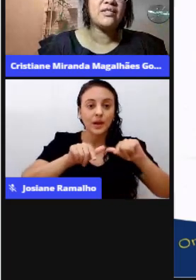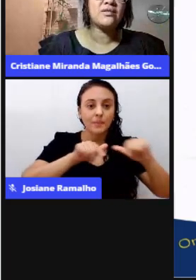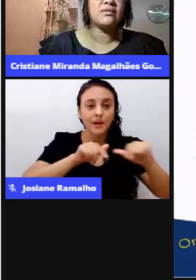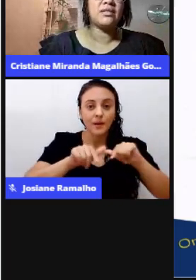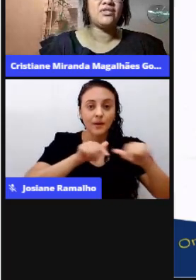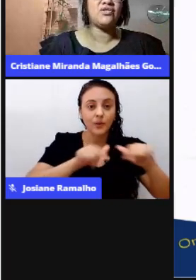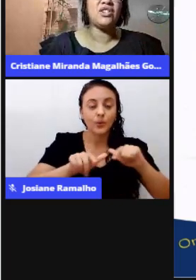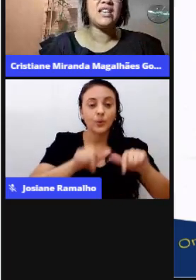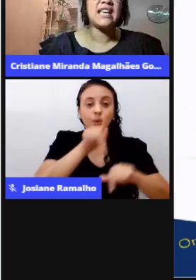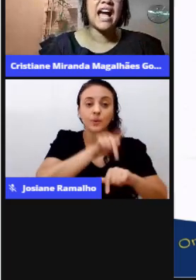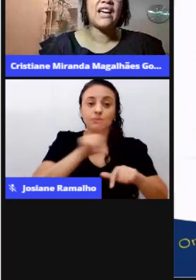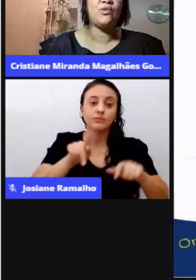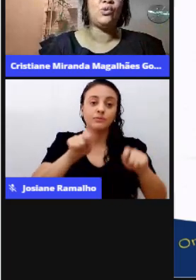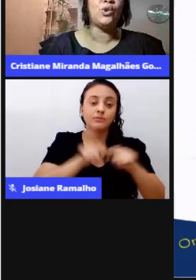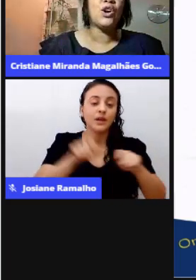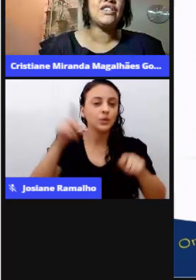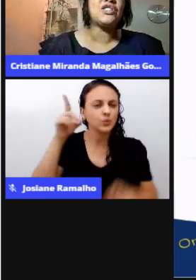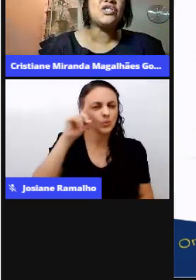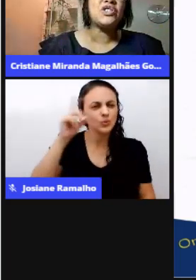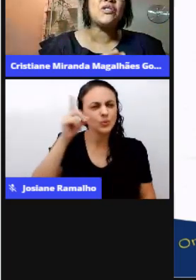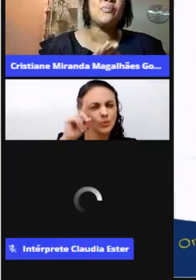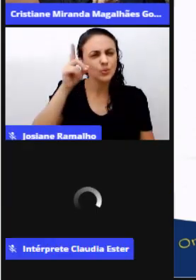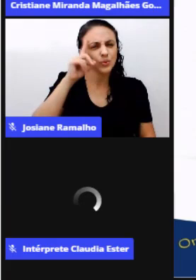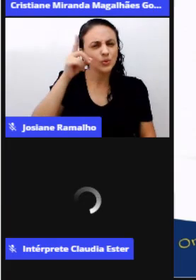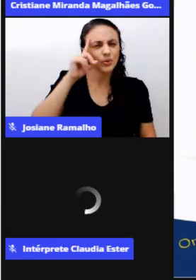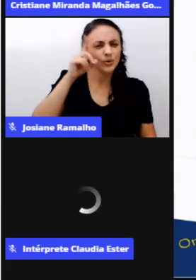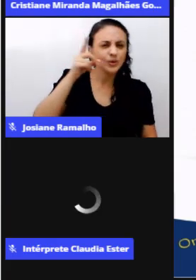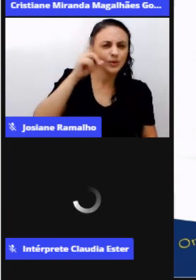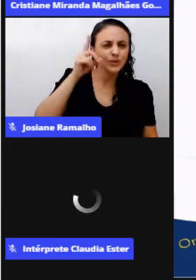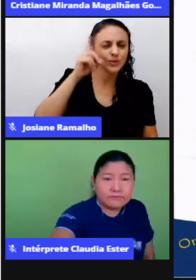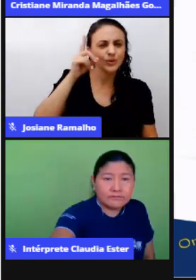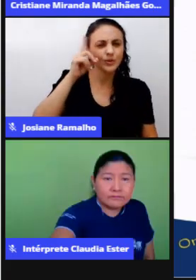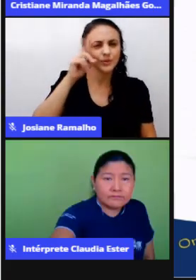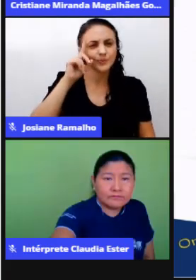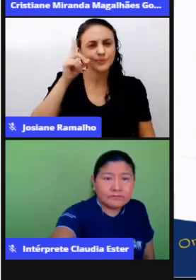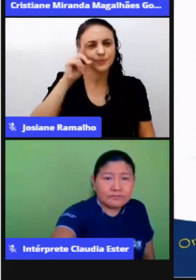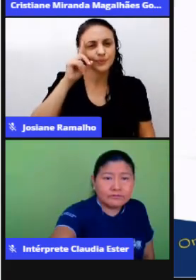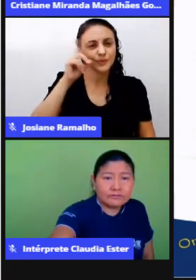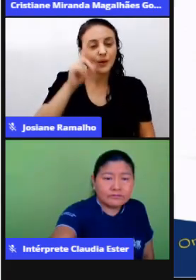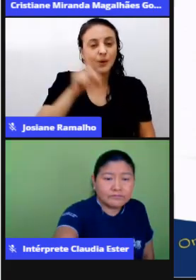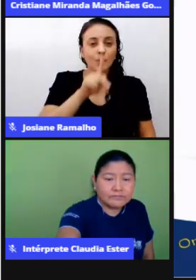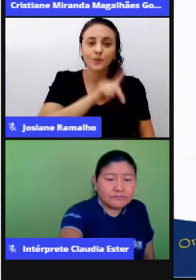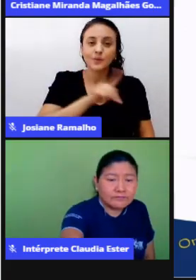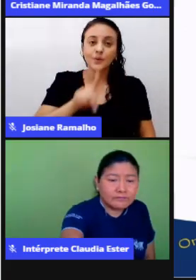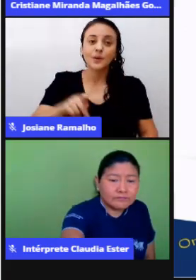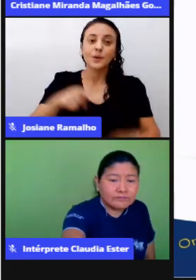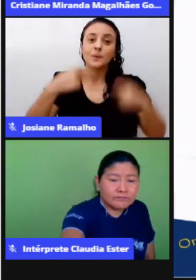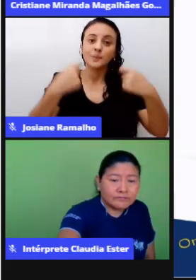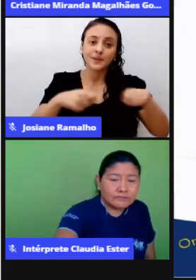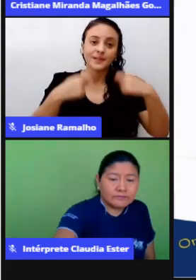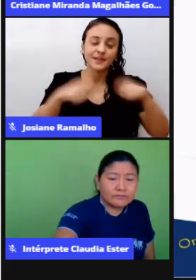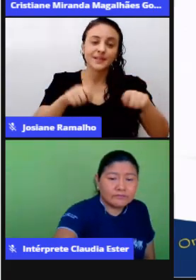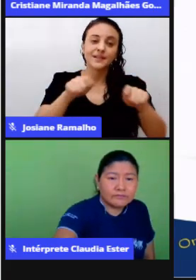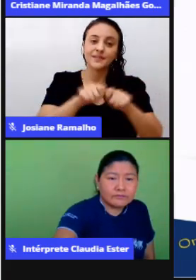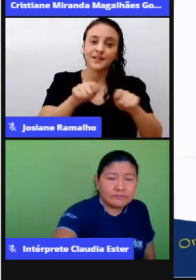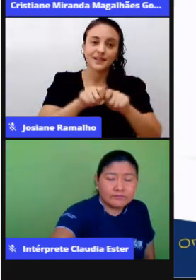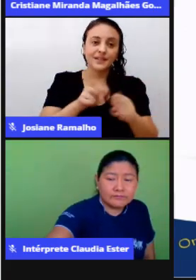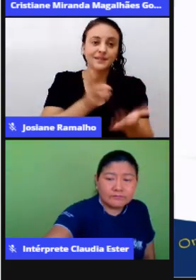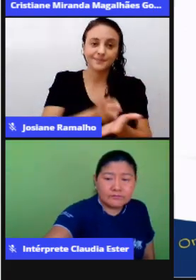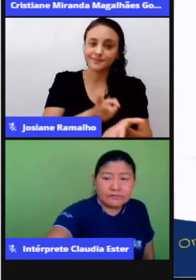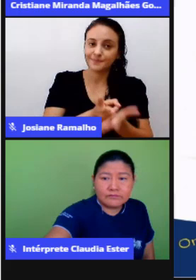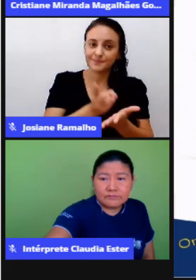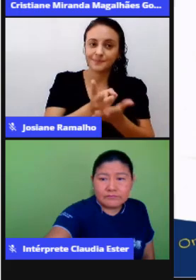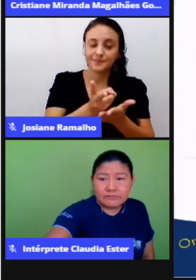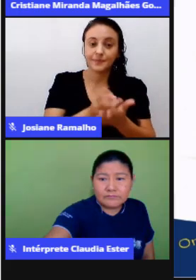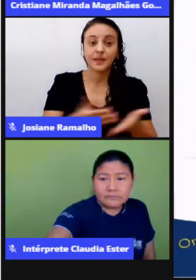do professor. Diário. Noite e dia o professor tem que fazer isso, tá? E agora nós vamos para o